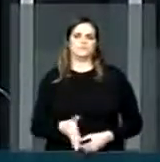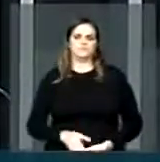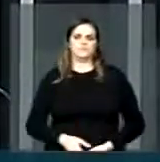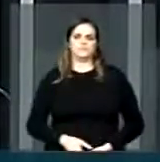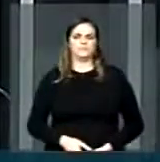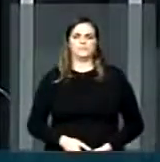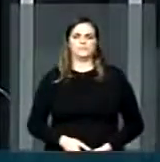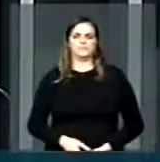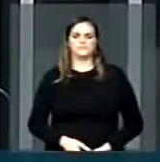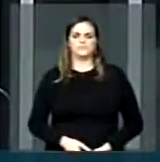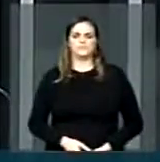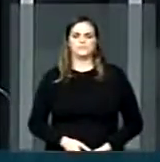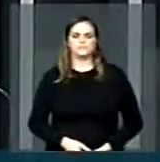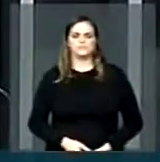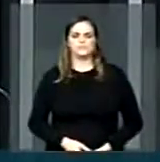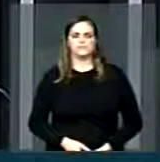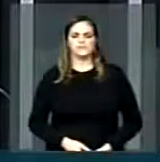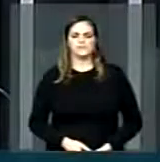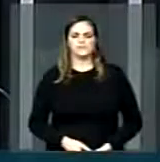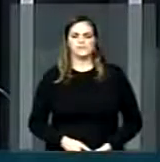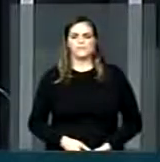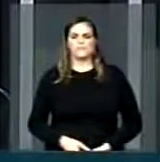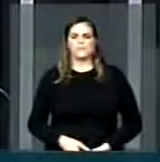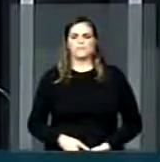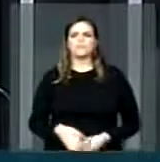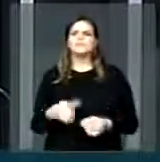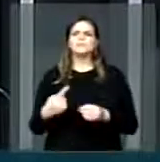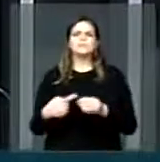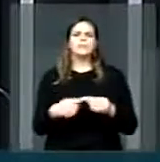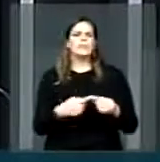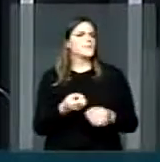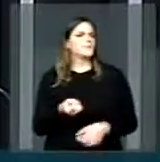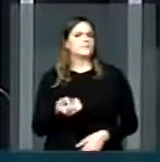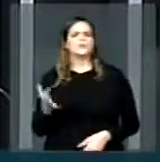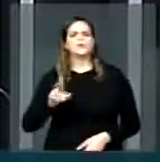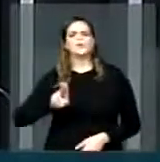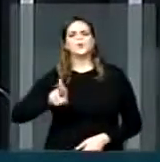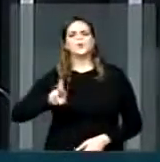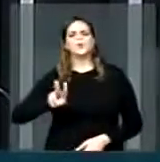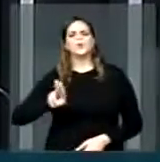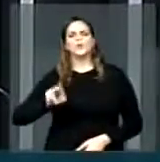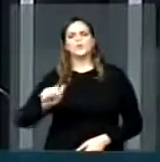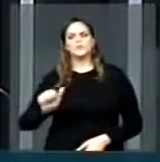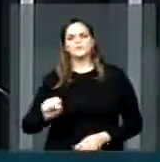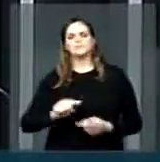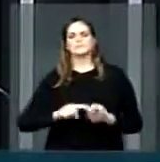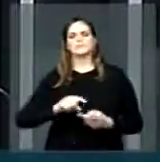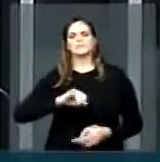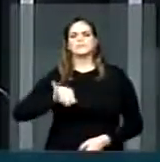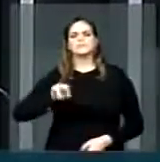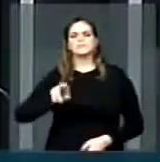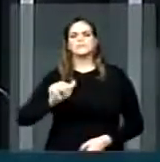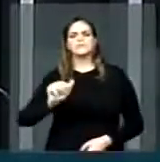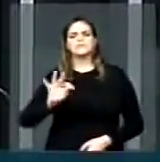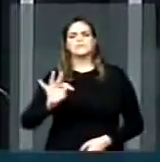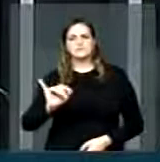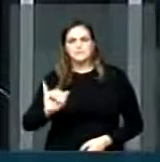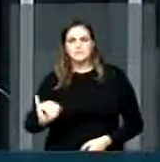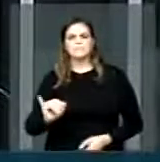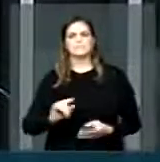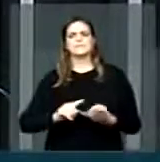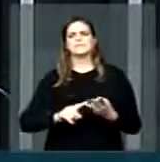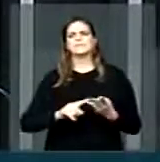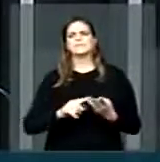estrados. E já que a gente está falando aqui Rajada, Uruás, falar em Jutaí, falando em Nascente, em